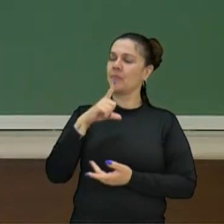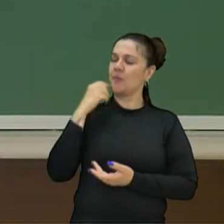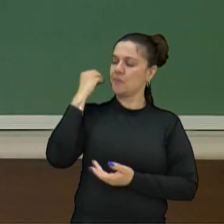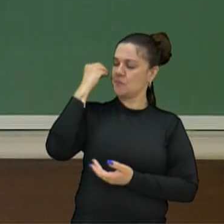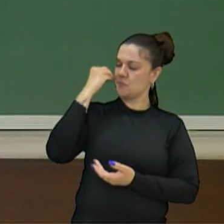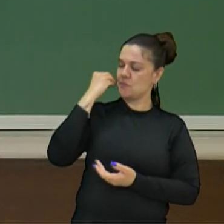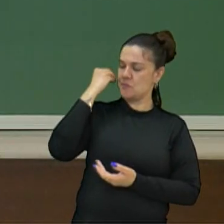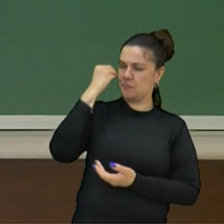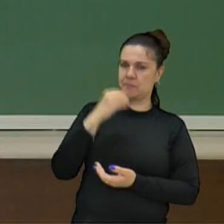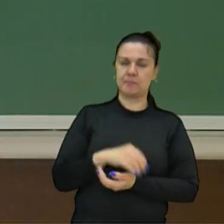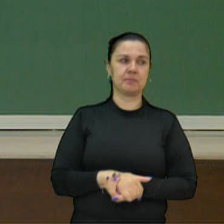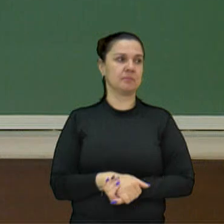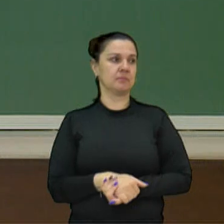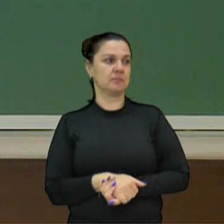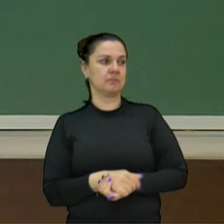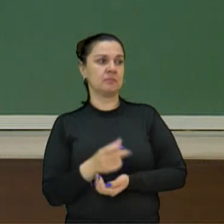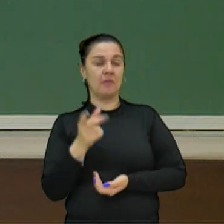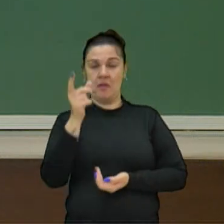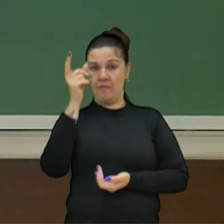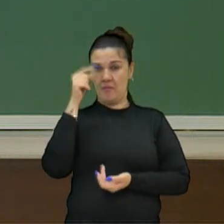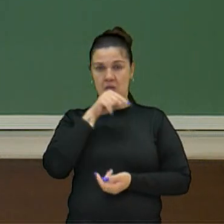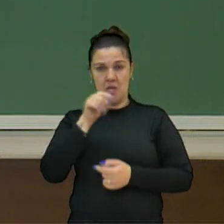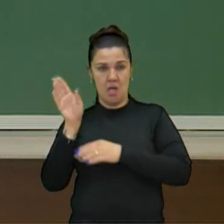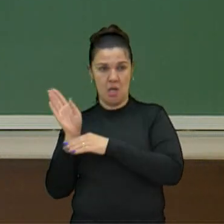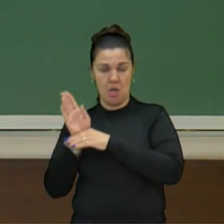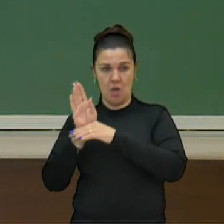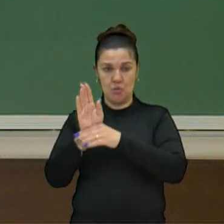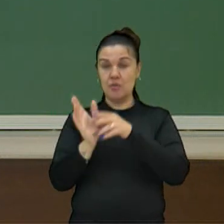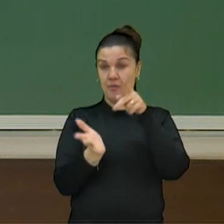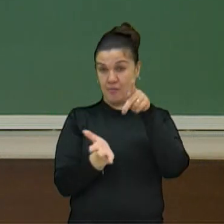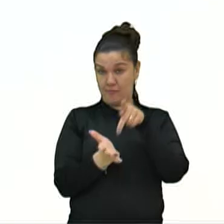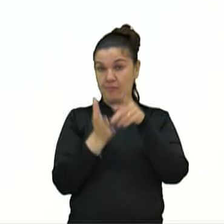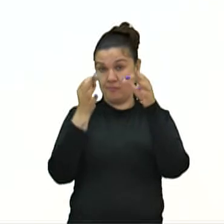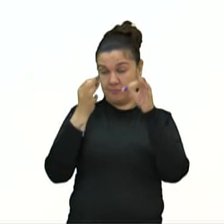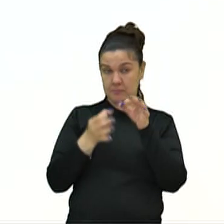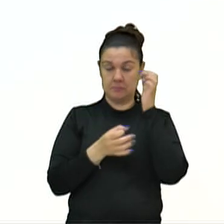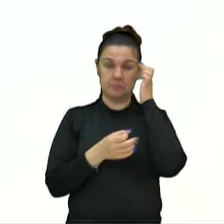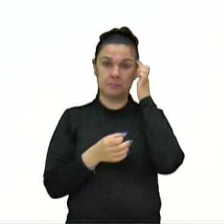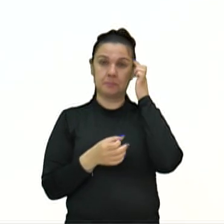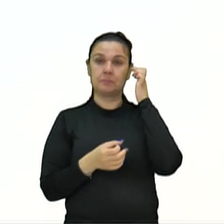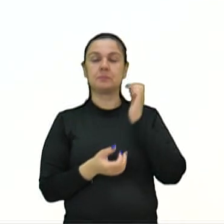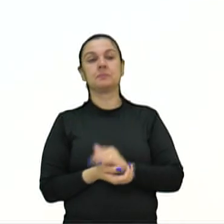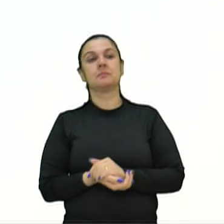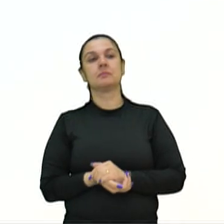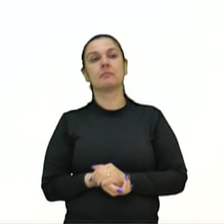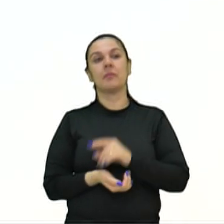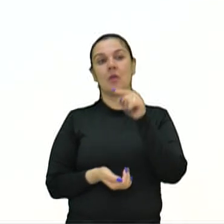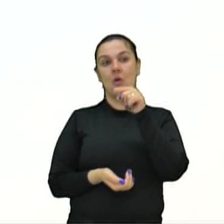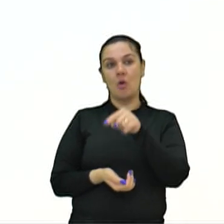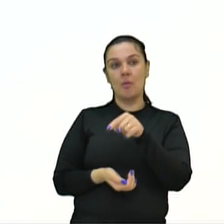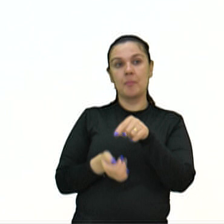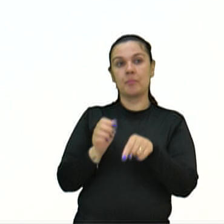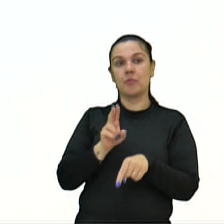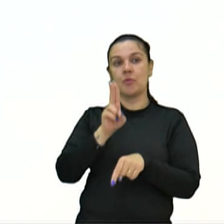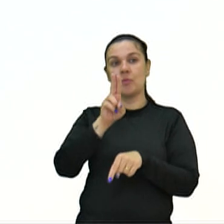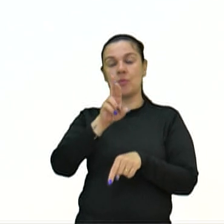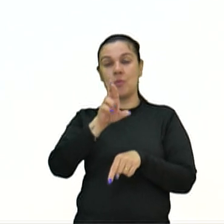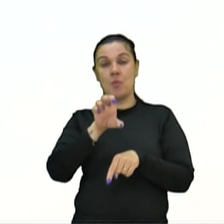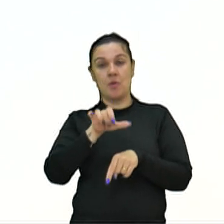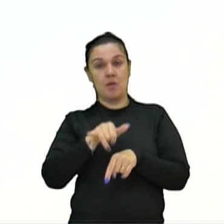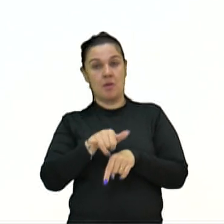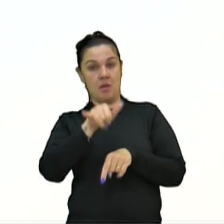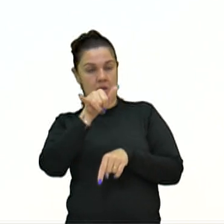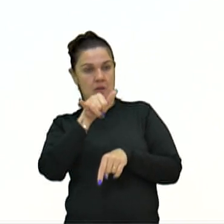experiência que fizeram que ajuda a mostrar que essa teoria está correta, que é o experimento de Miller e Urey. O que ele faz? Ele